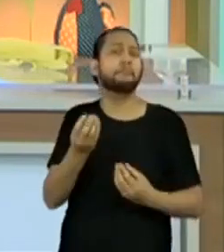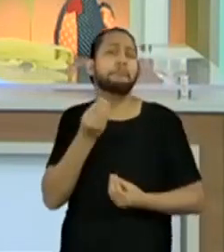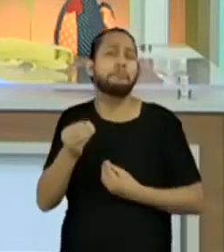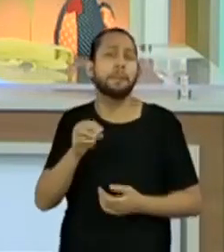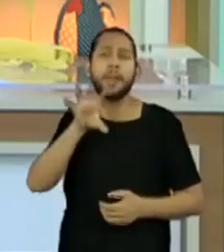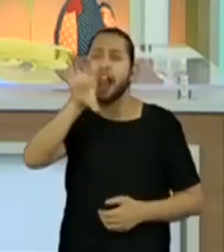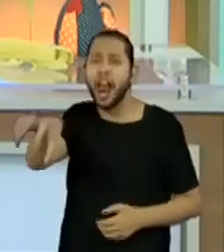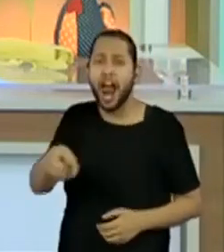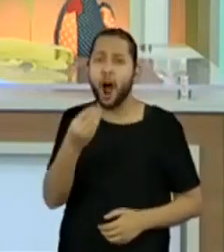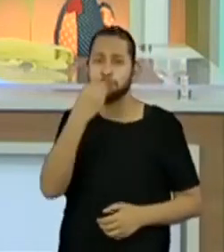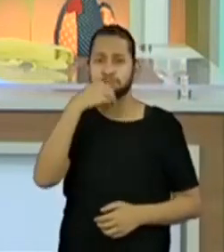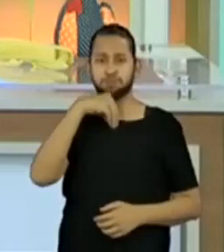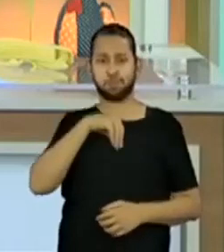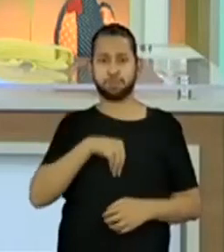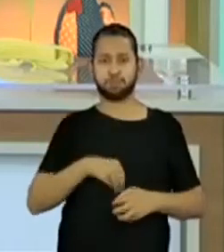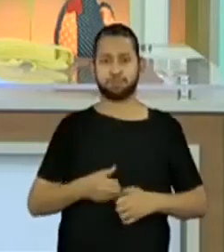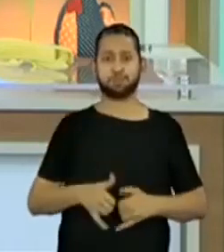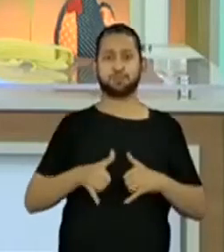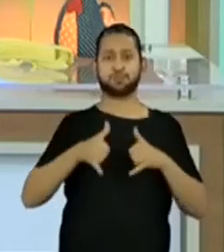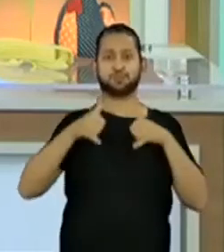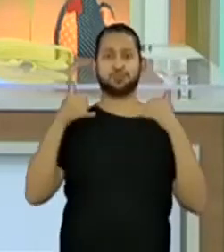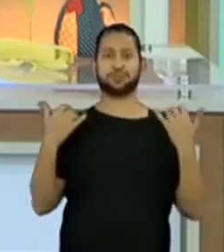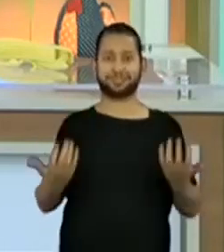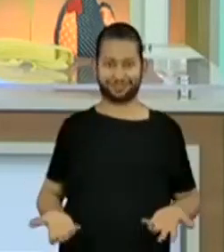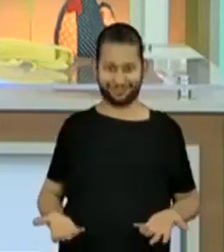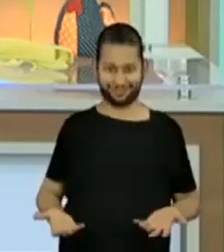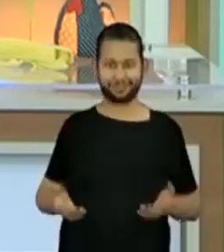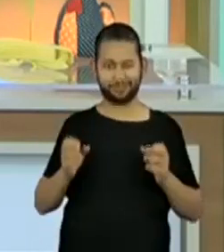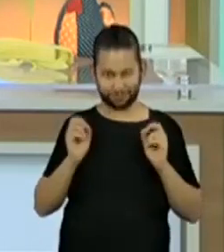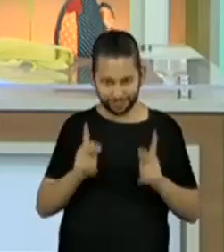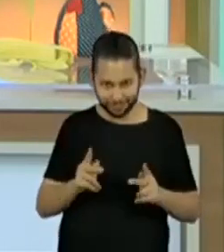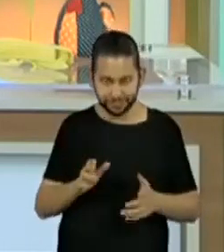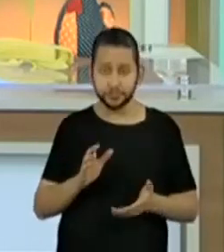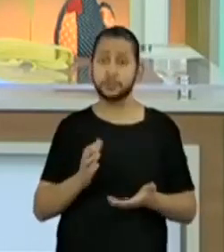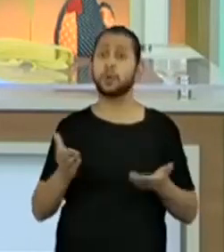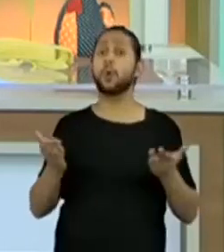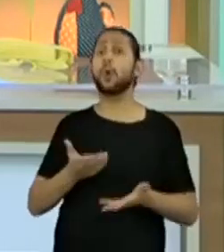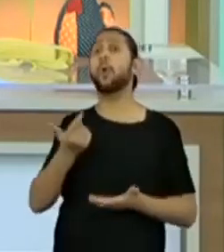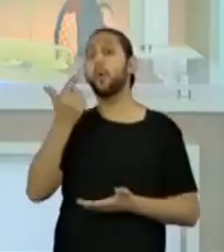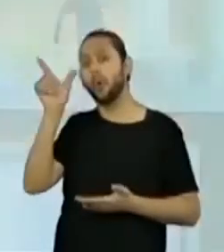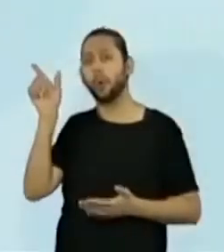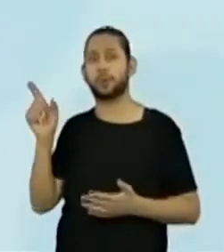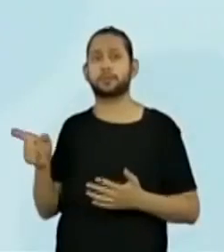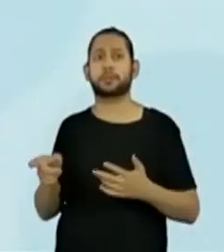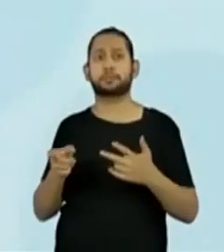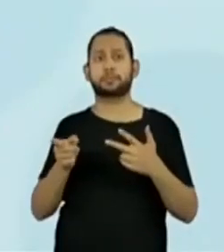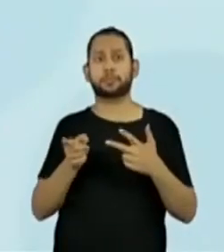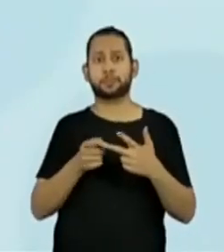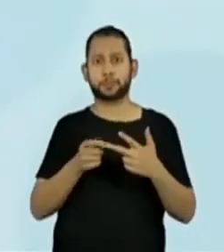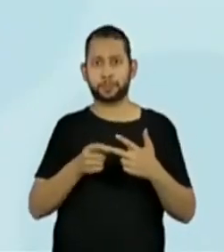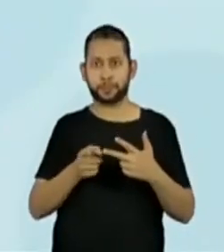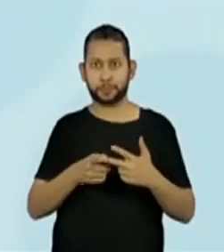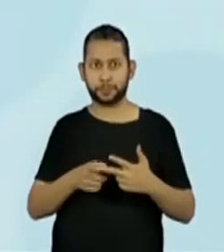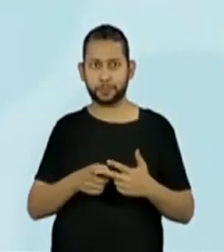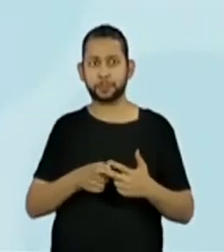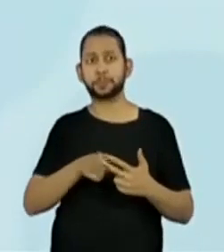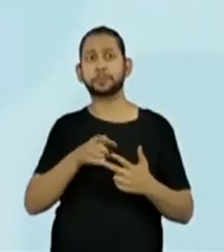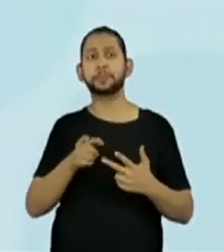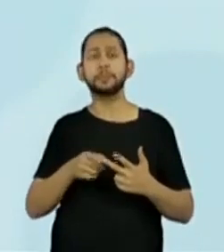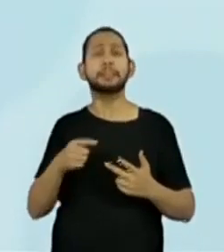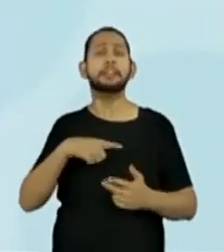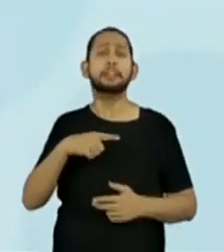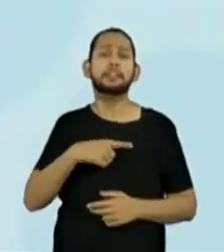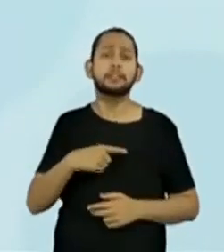o nosso alimento, certo? Vamos seguir então nas outras conclusões? Ora, as